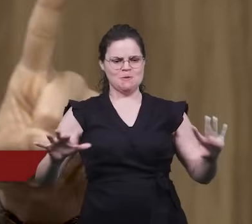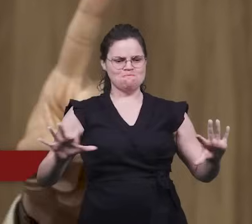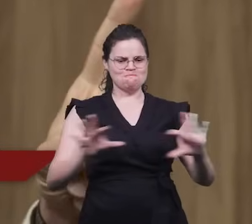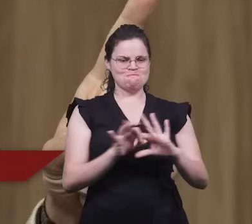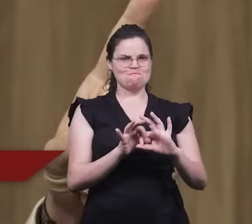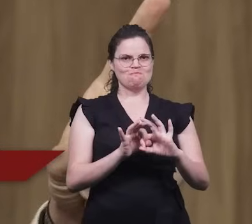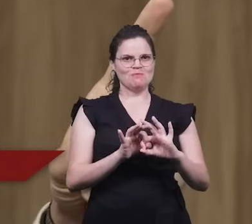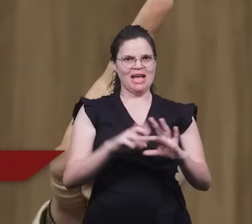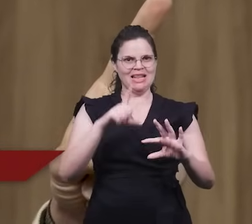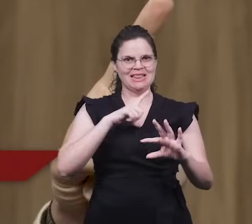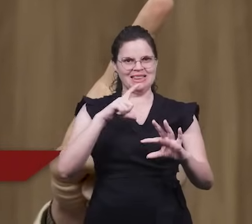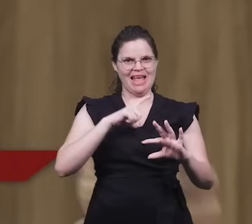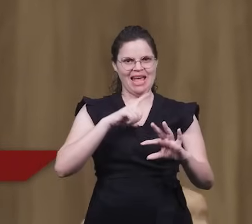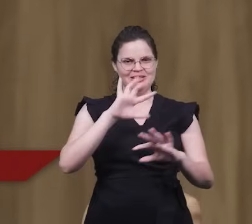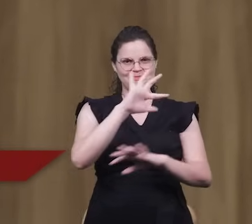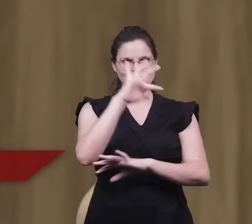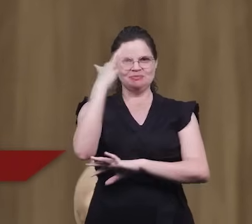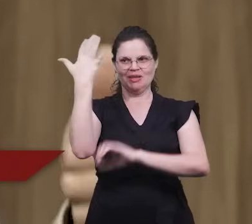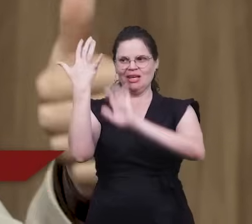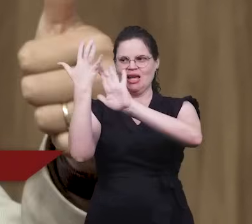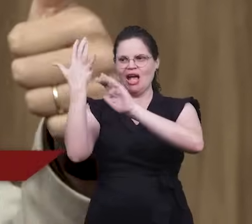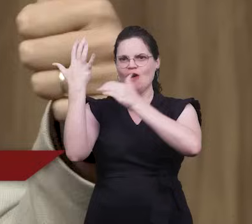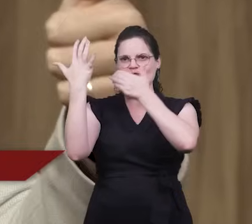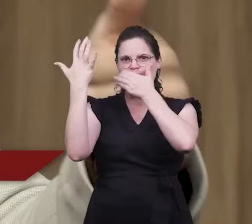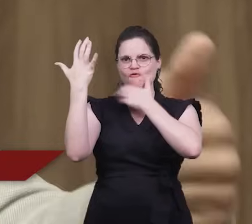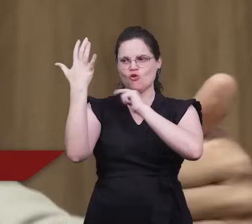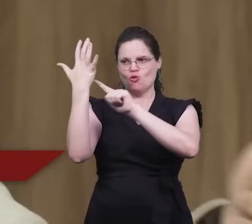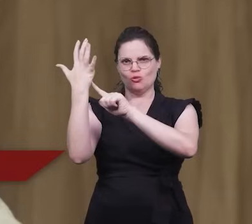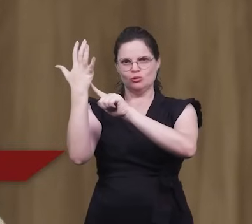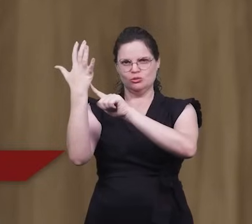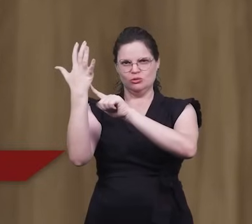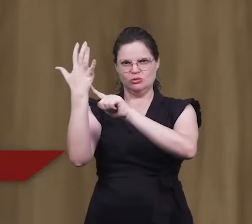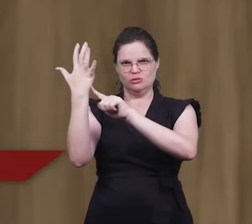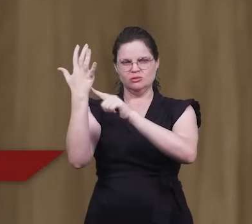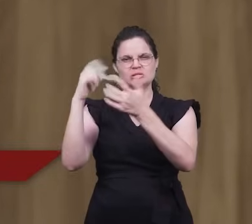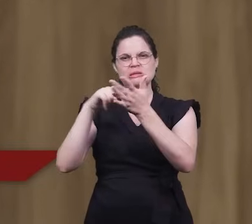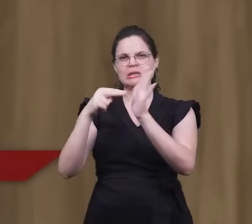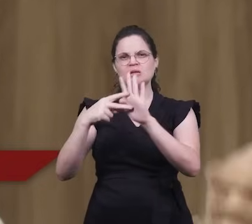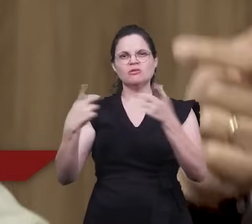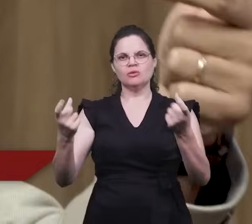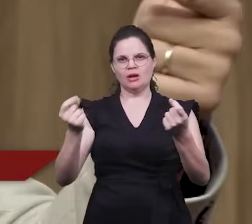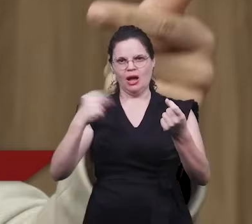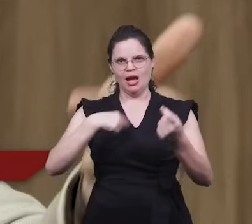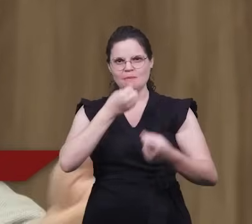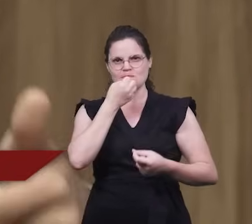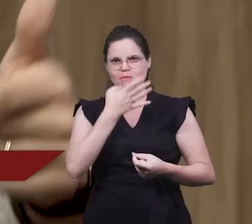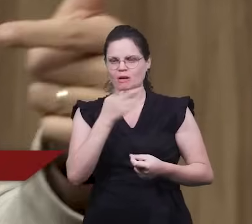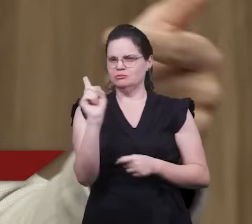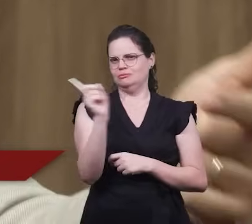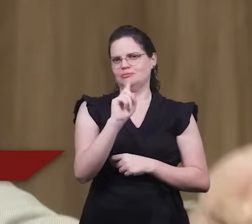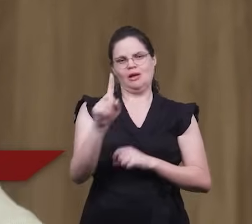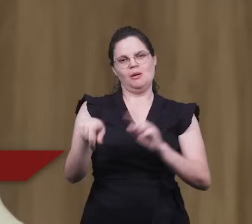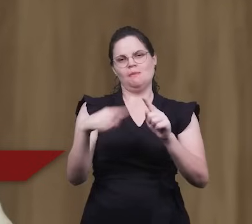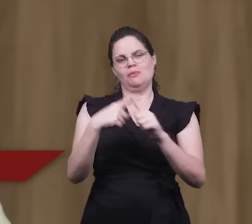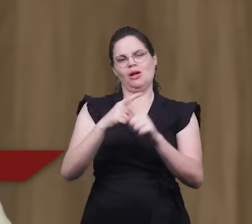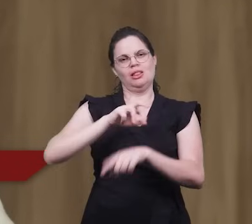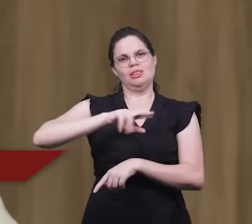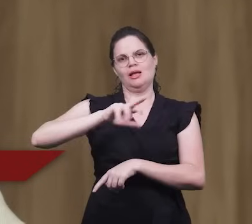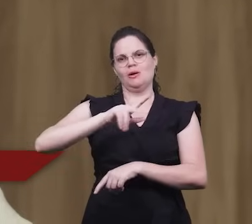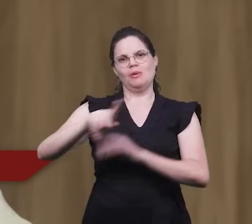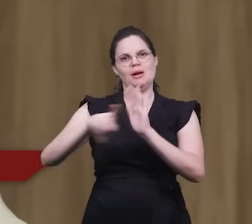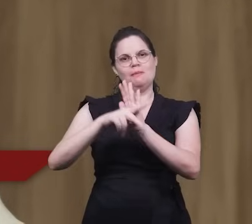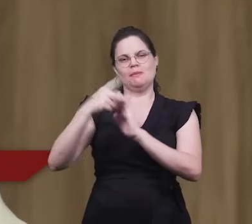do Espírito Santo. Por quê? As pessoas não se batizavam por serem convertidas, as pessoas não confessavam a